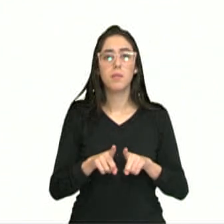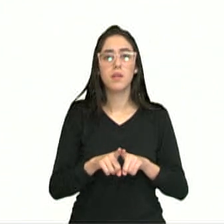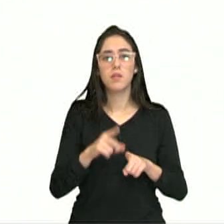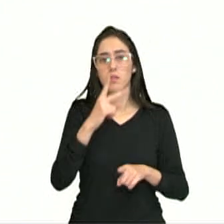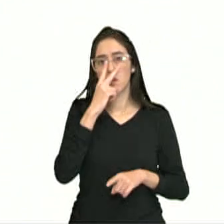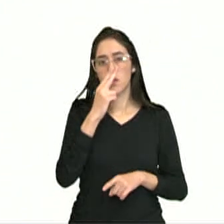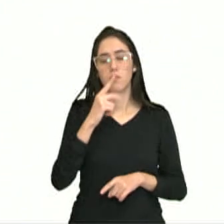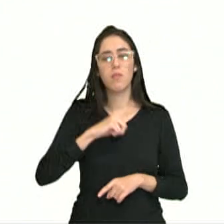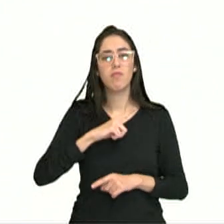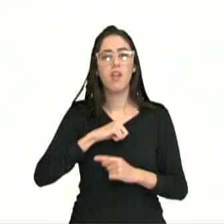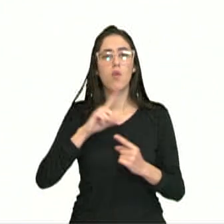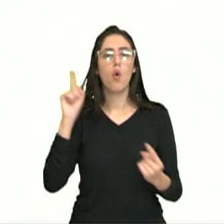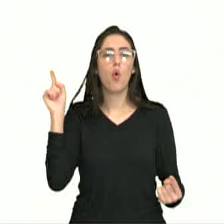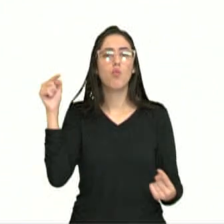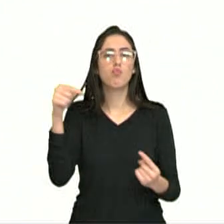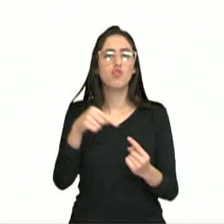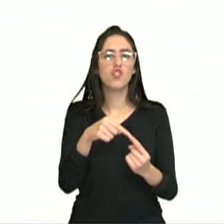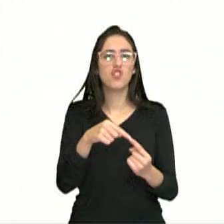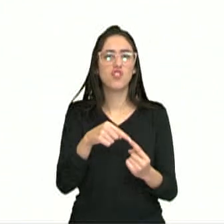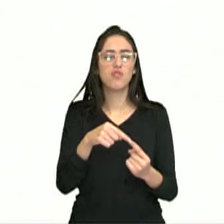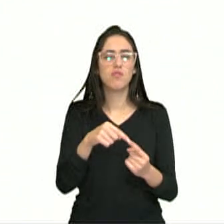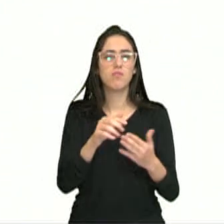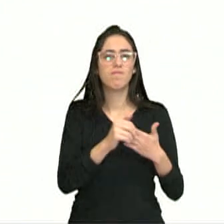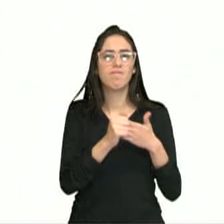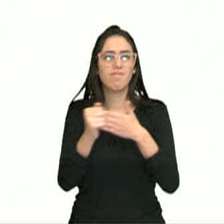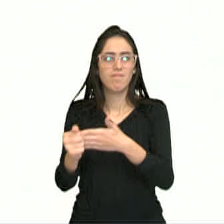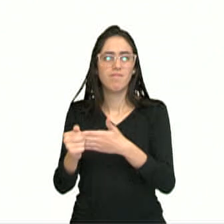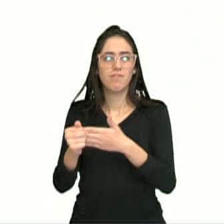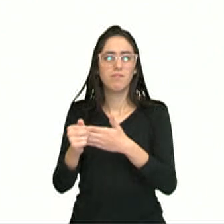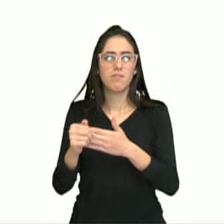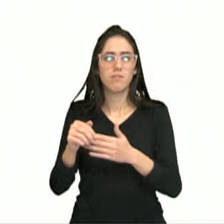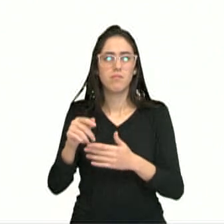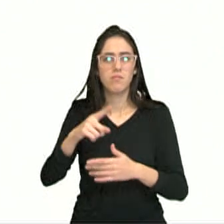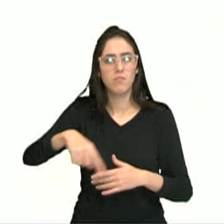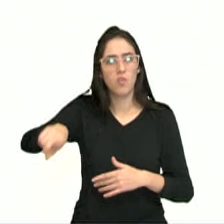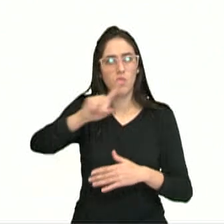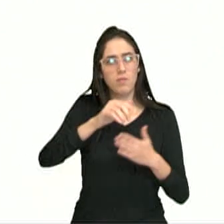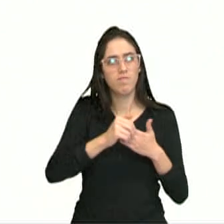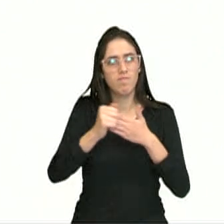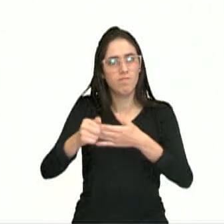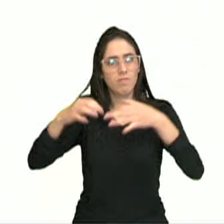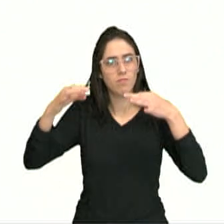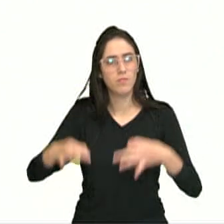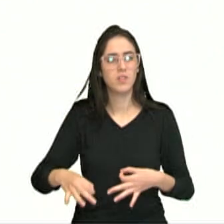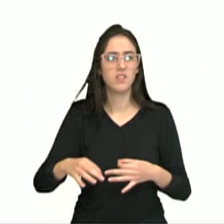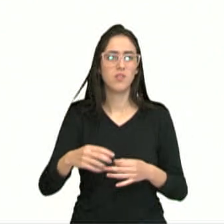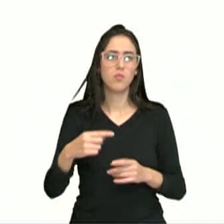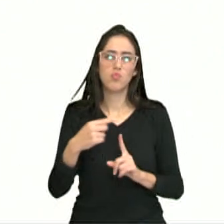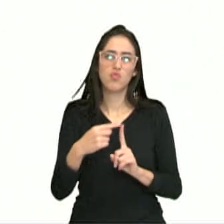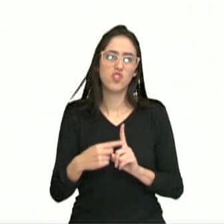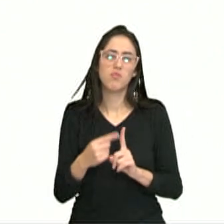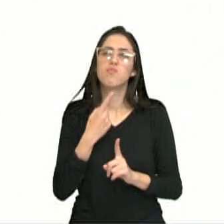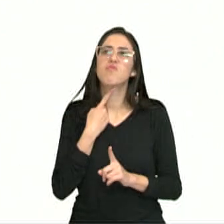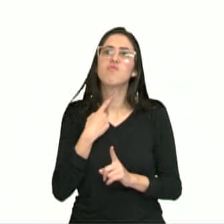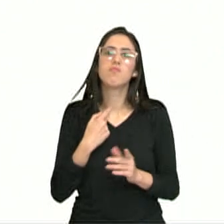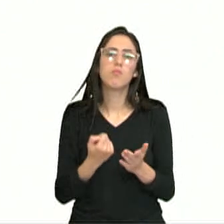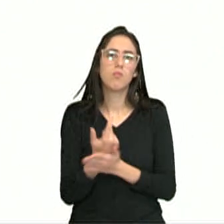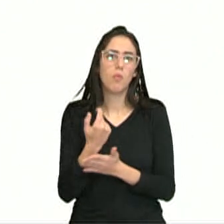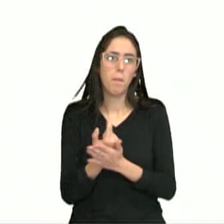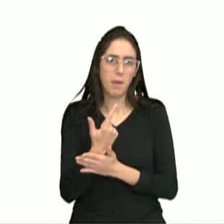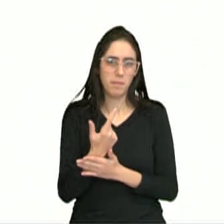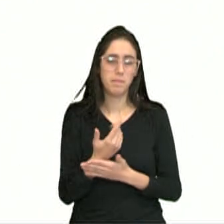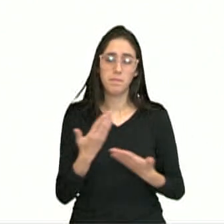que tem o objetivo, então, de direcionar esses indivíduos para um tipo específico de consumo. Tá? Então, refere-se a uma